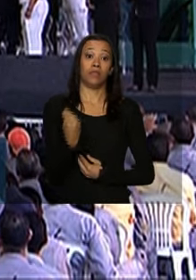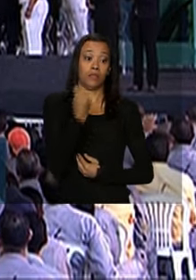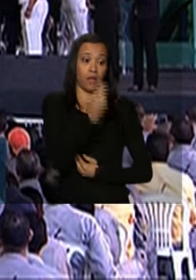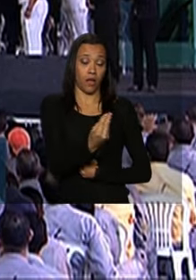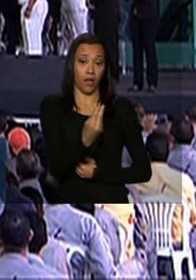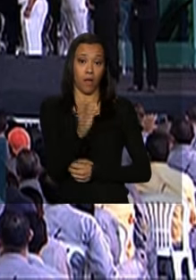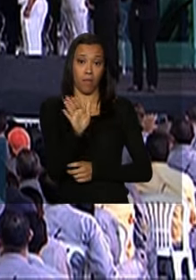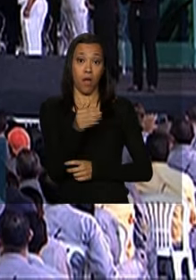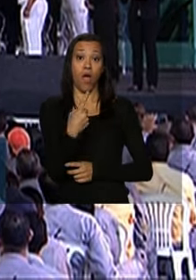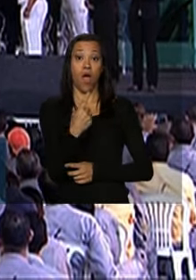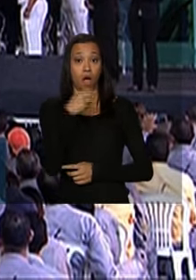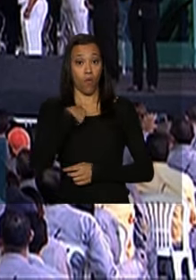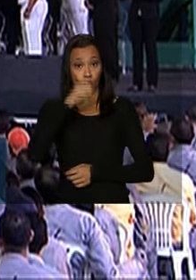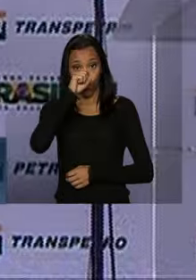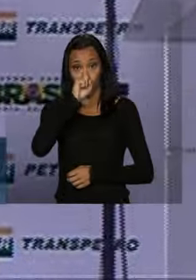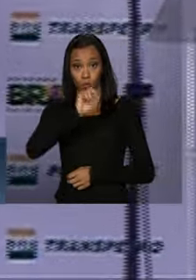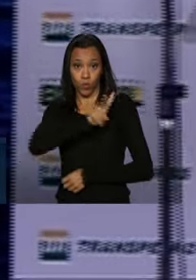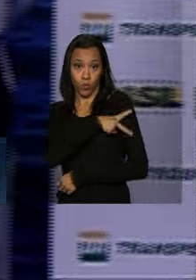Assis.